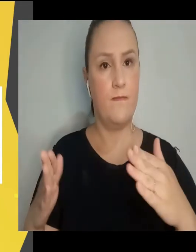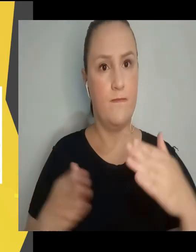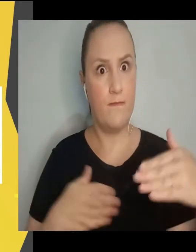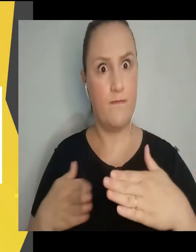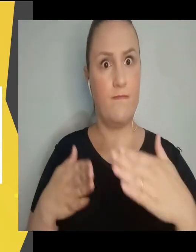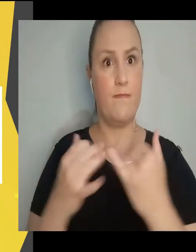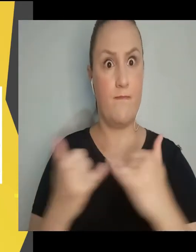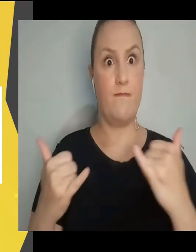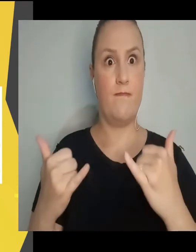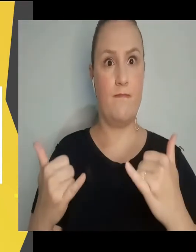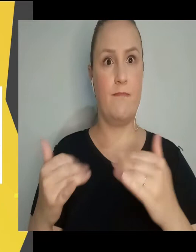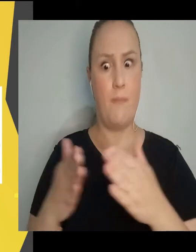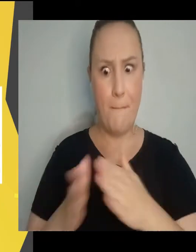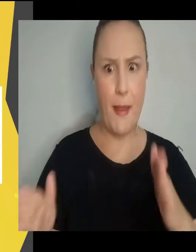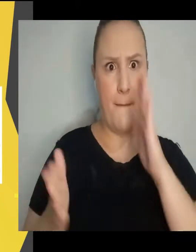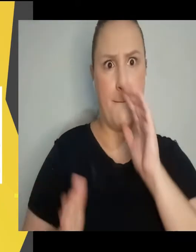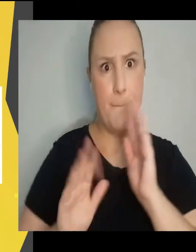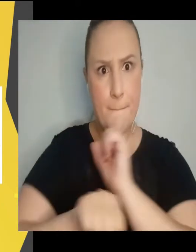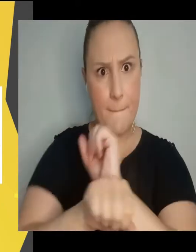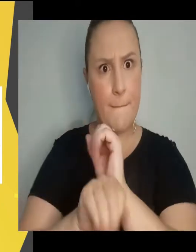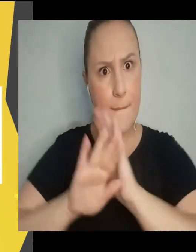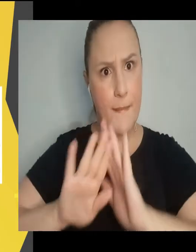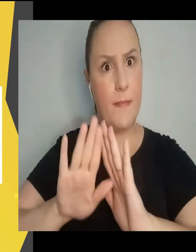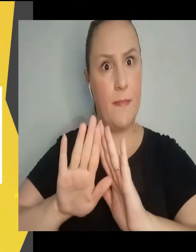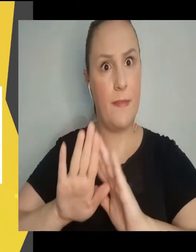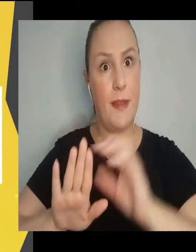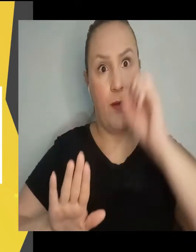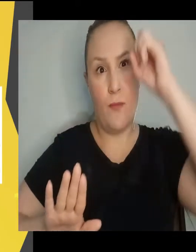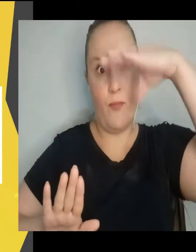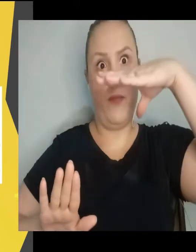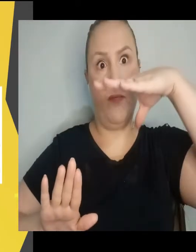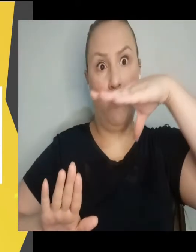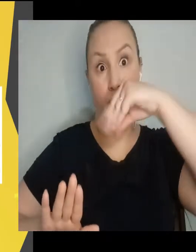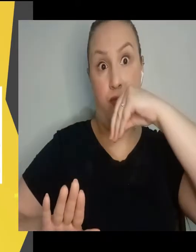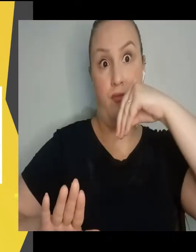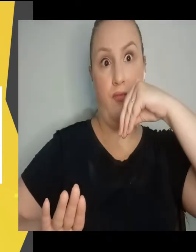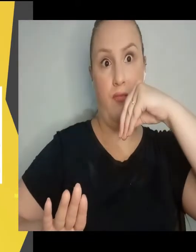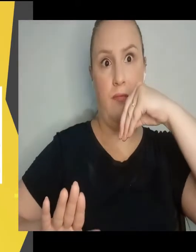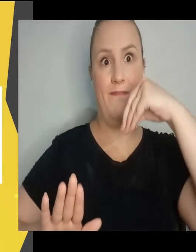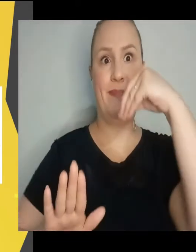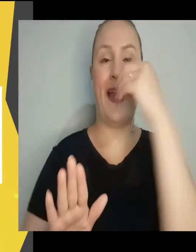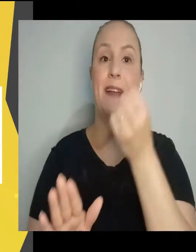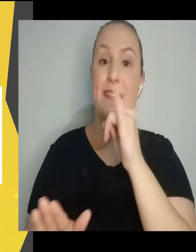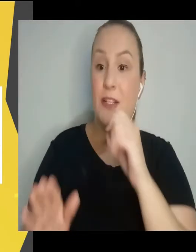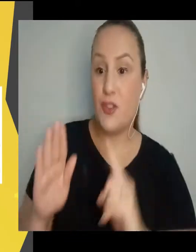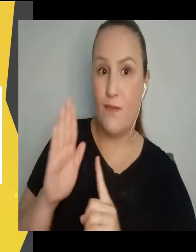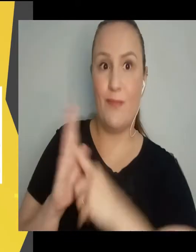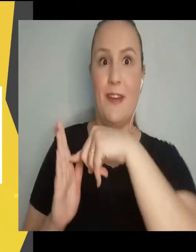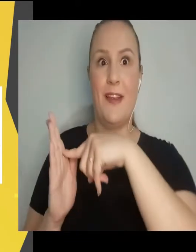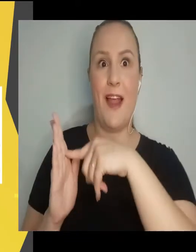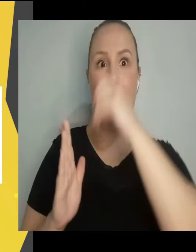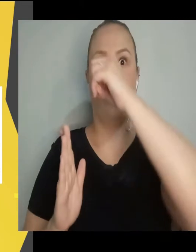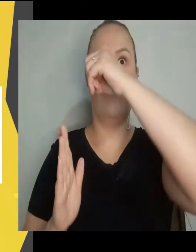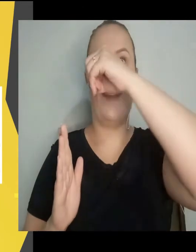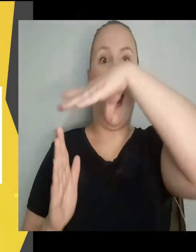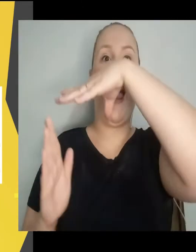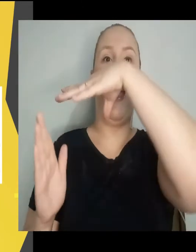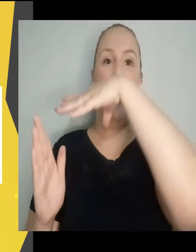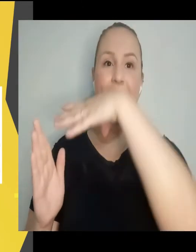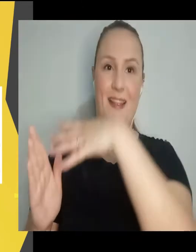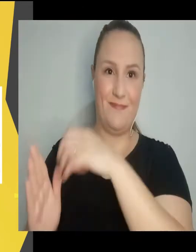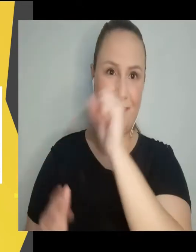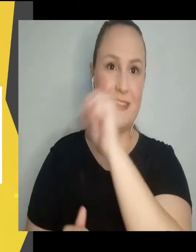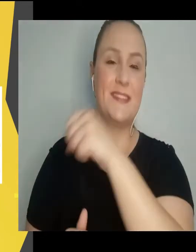cortar, interromper a passagem dessa energia para que a lâmpada fique desligada. E quando a gente deixa a tomada